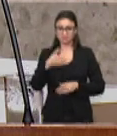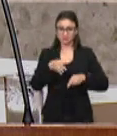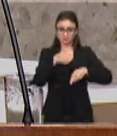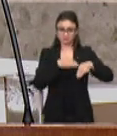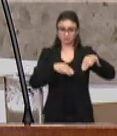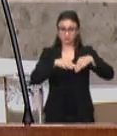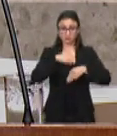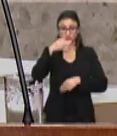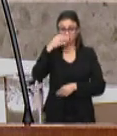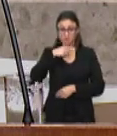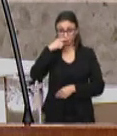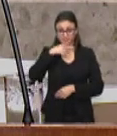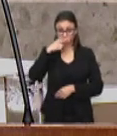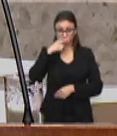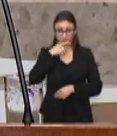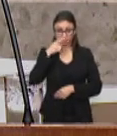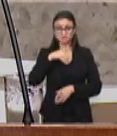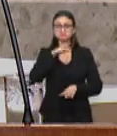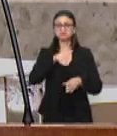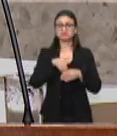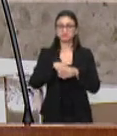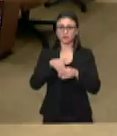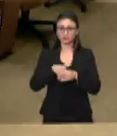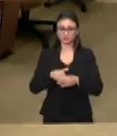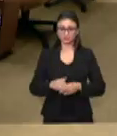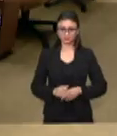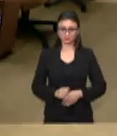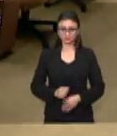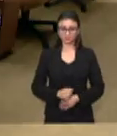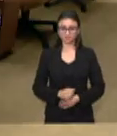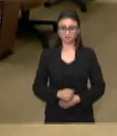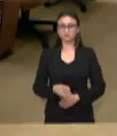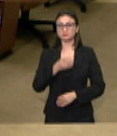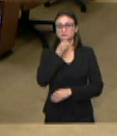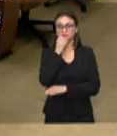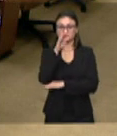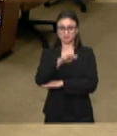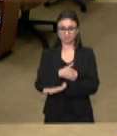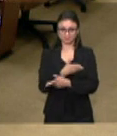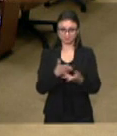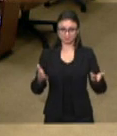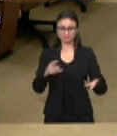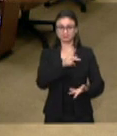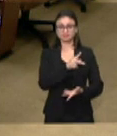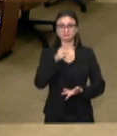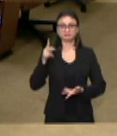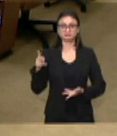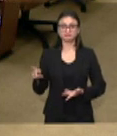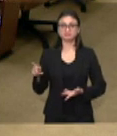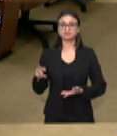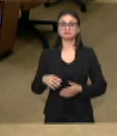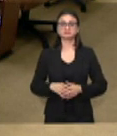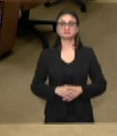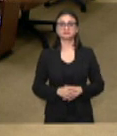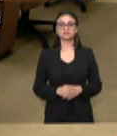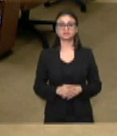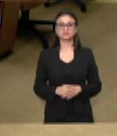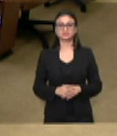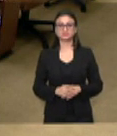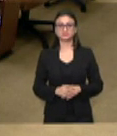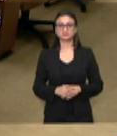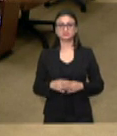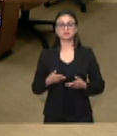Gilmar Mendes, para que profira seu voto. Boa tarde, presidente. O ministro Gilmar Mendes senta-se à ponta